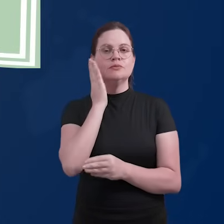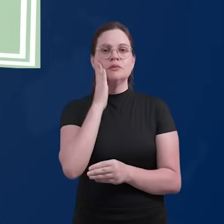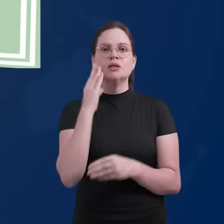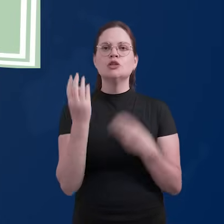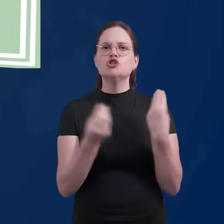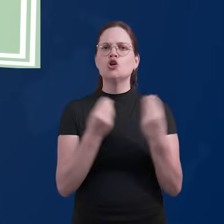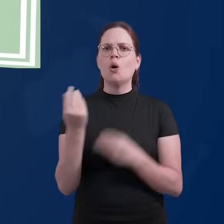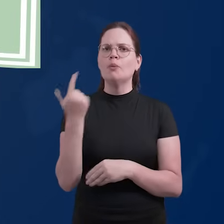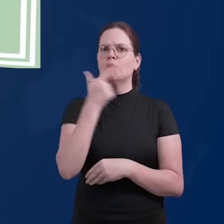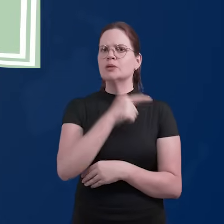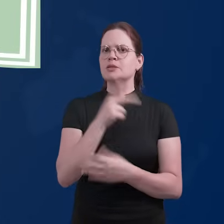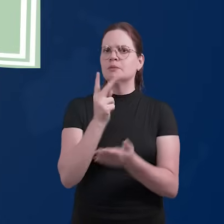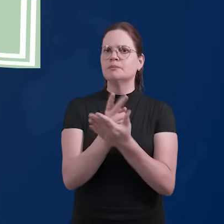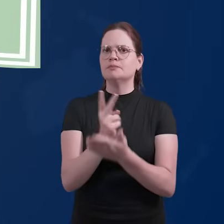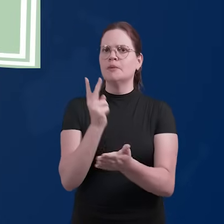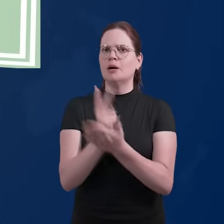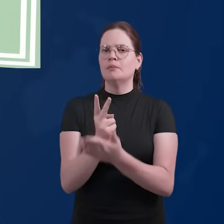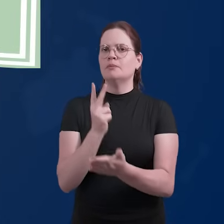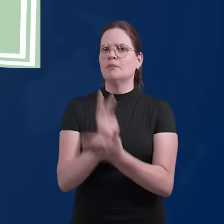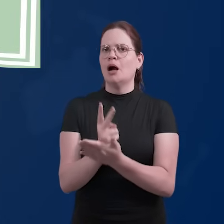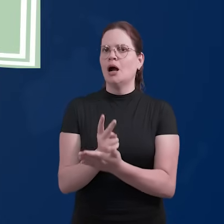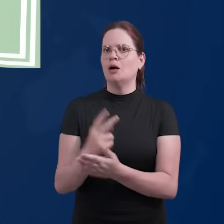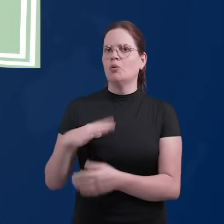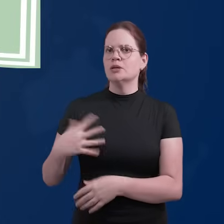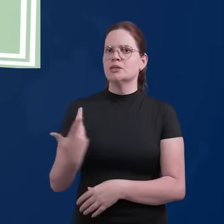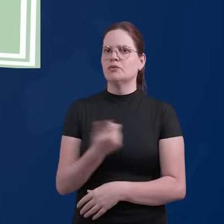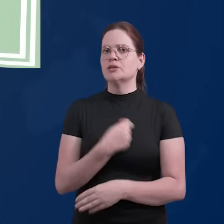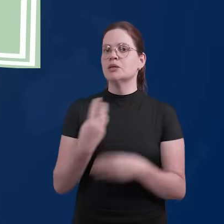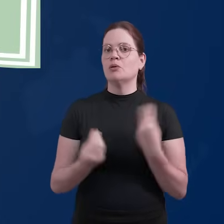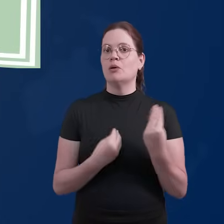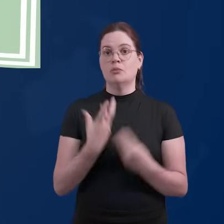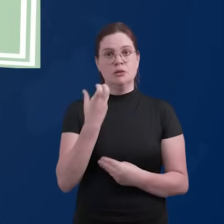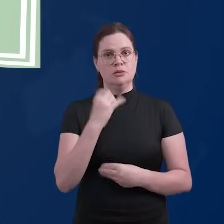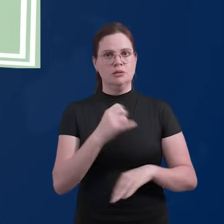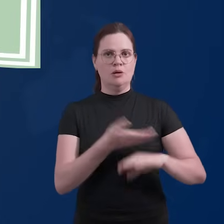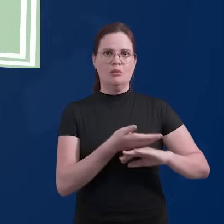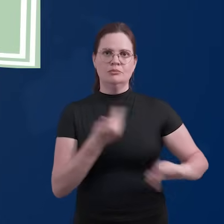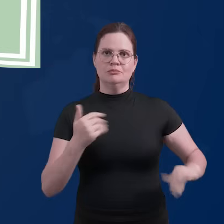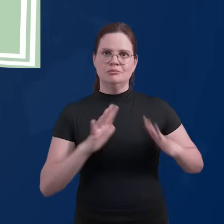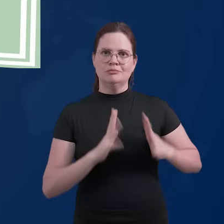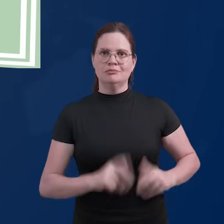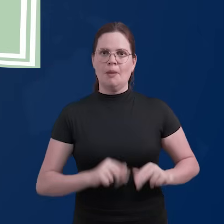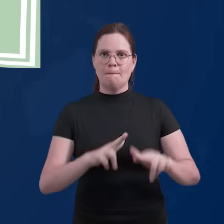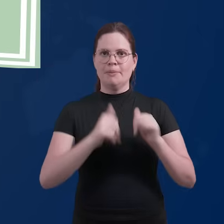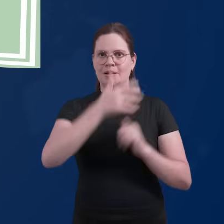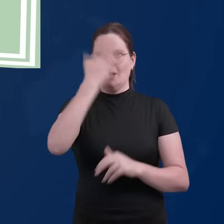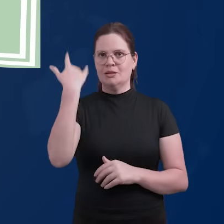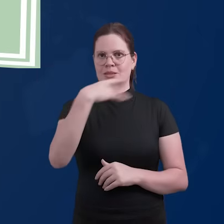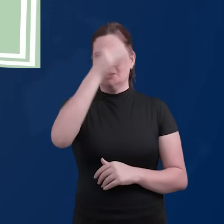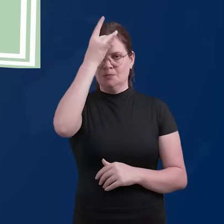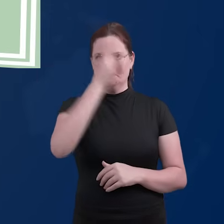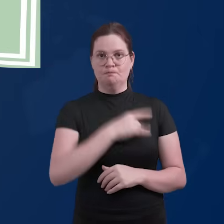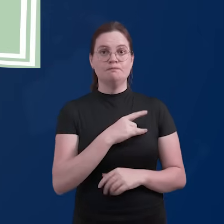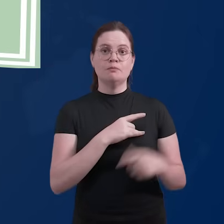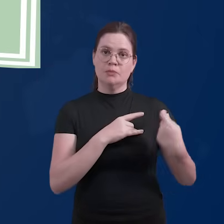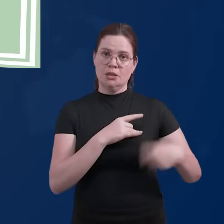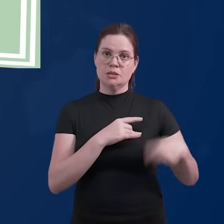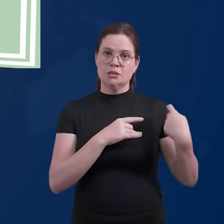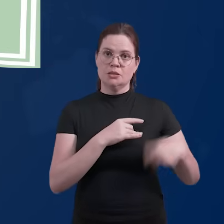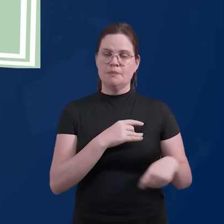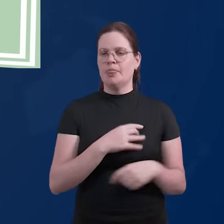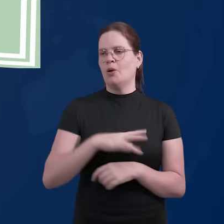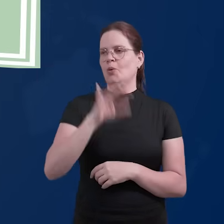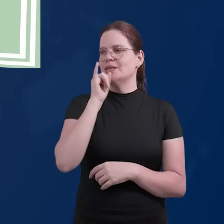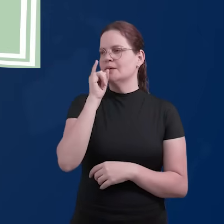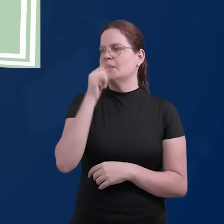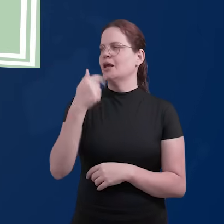ela só tem validade se ela for em santificação do Espírito Santo. Então não é uma questão de você aceitar a salvação e